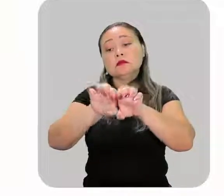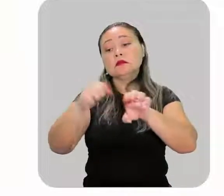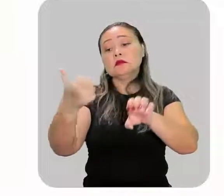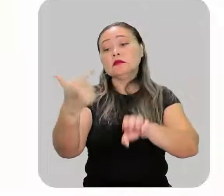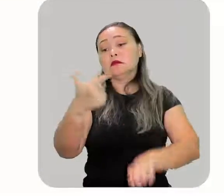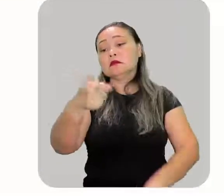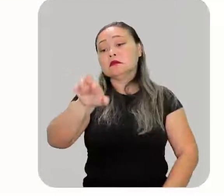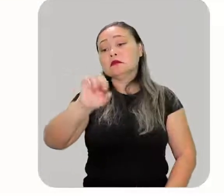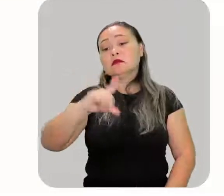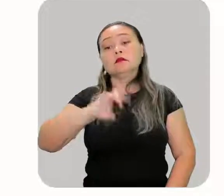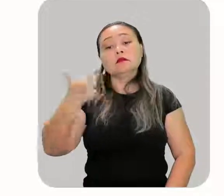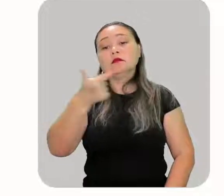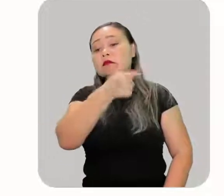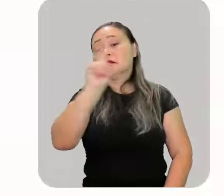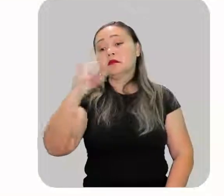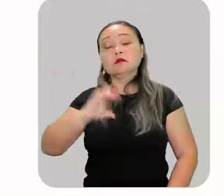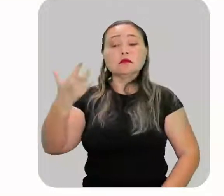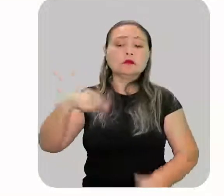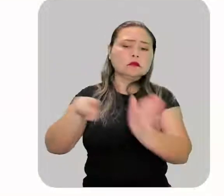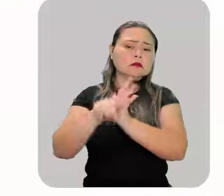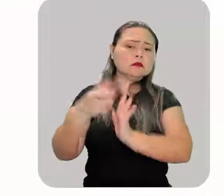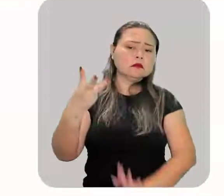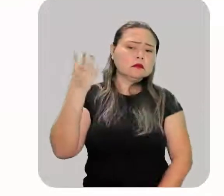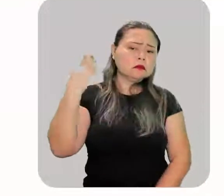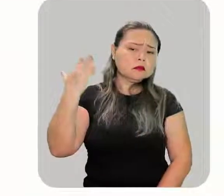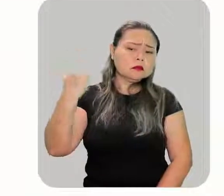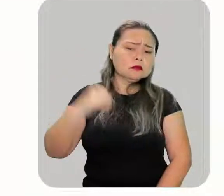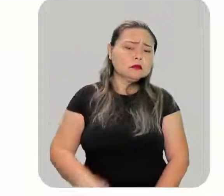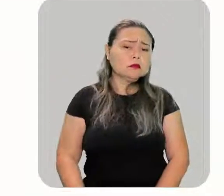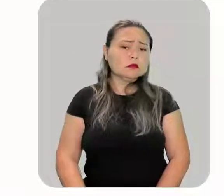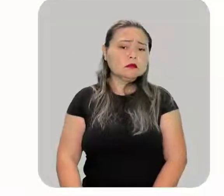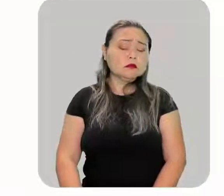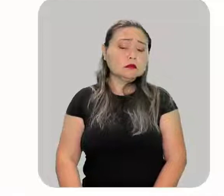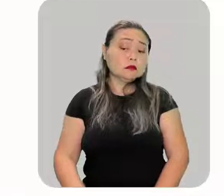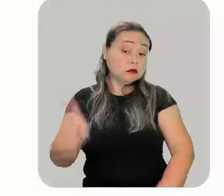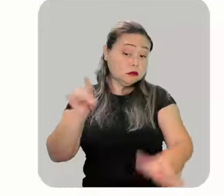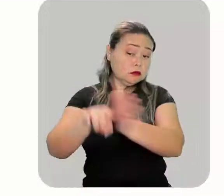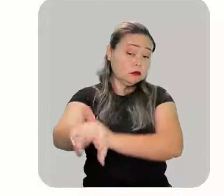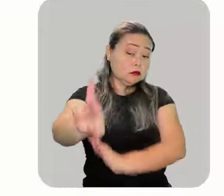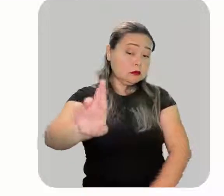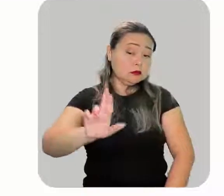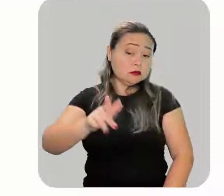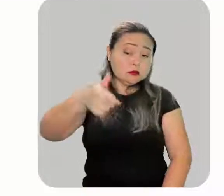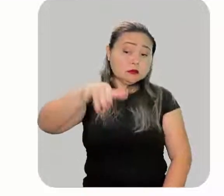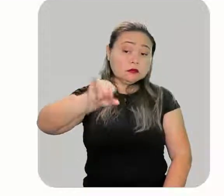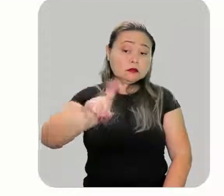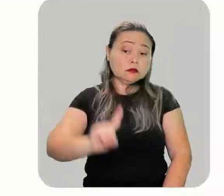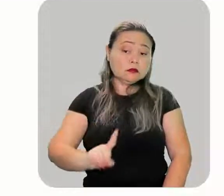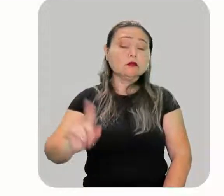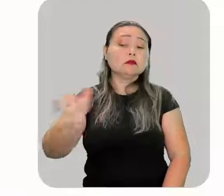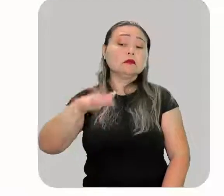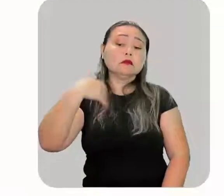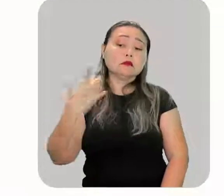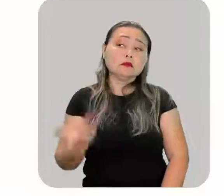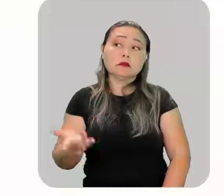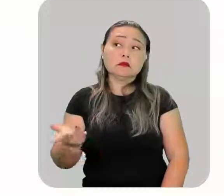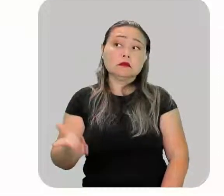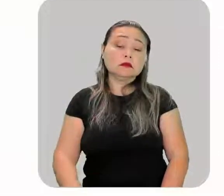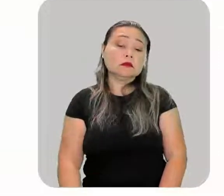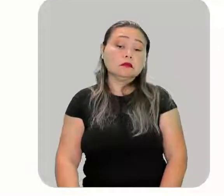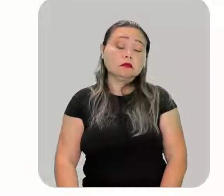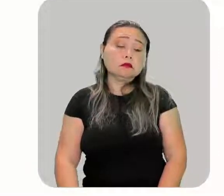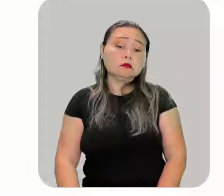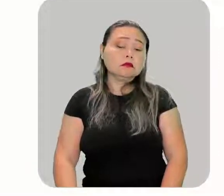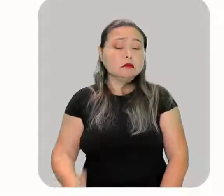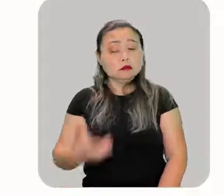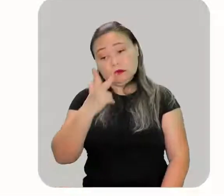né? Não, então, a outra era menos 3, não é do quiz? Do quiz? Era menos 3. É